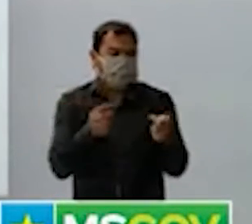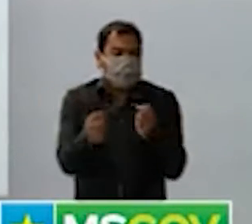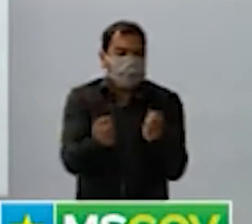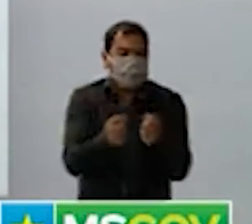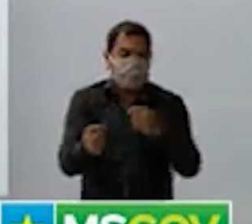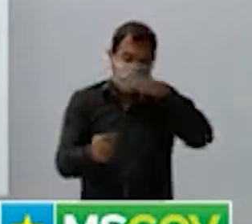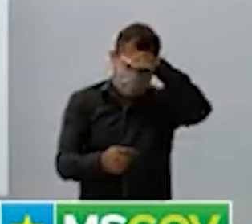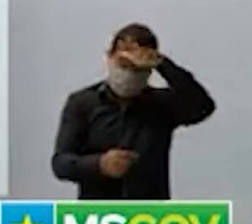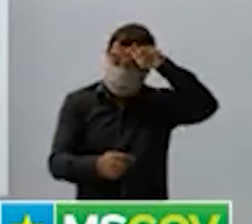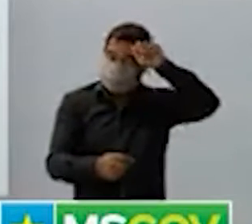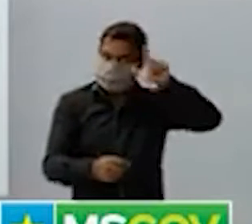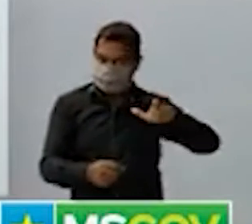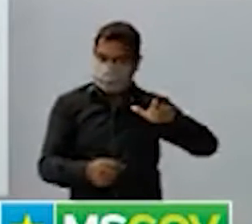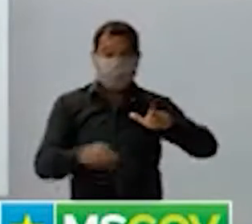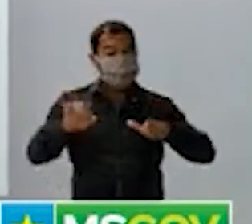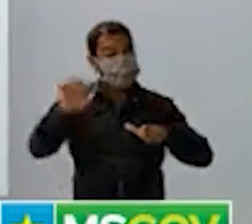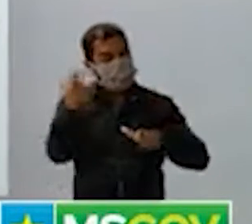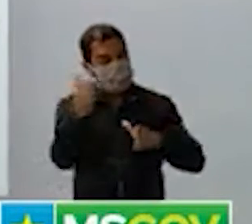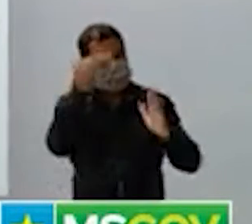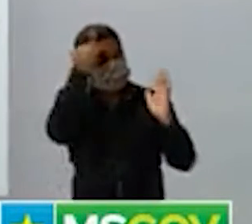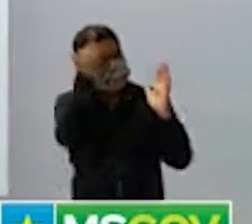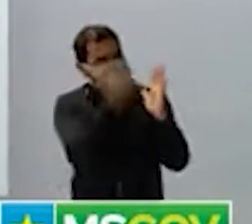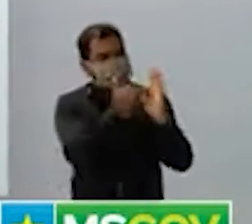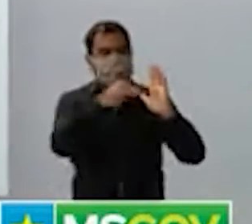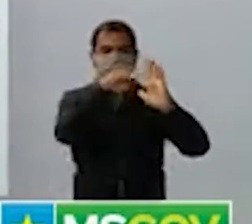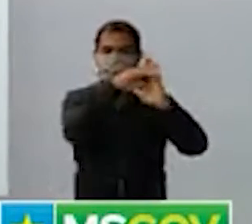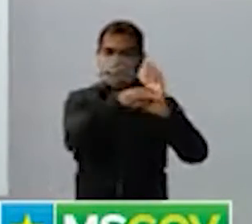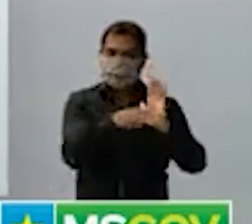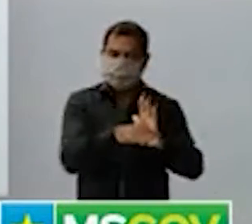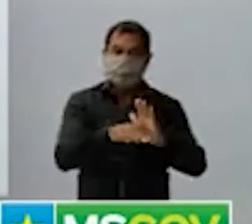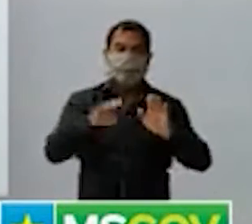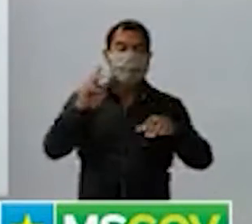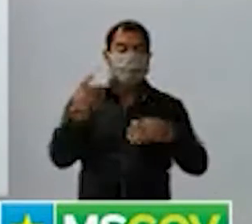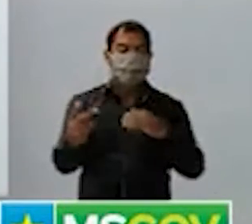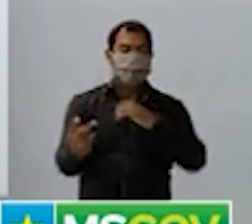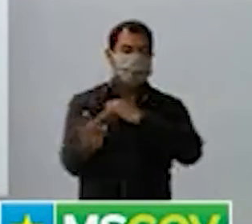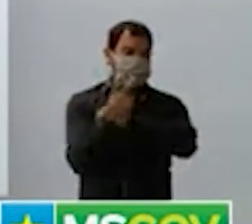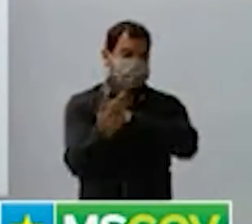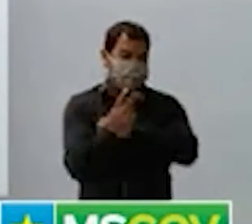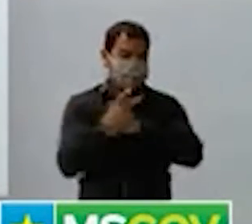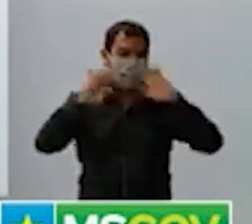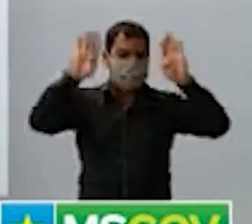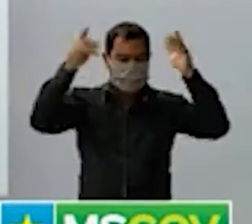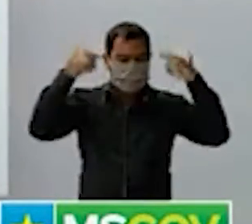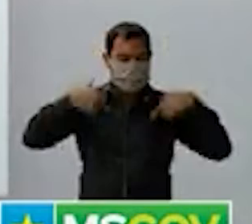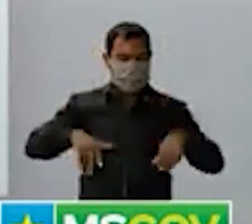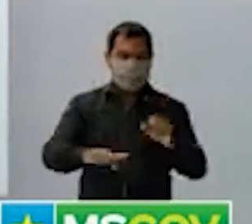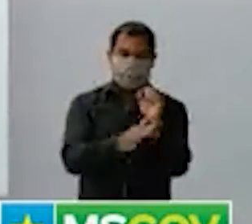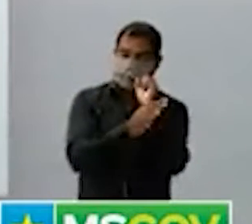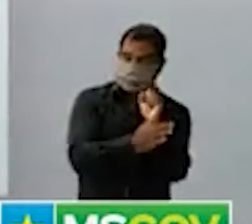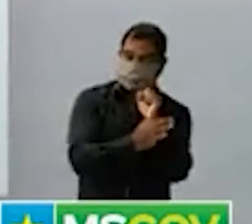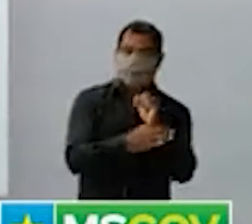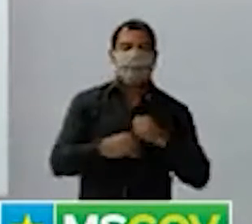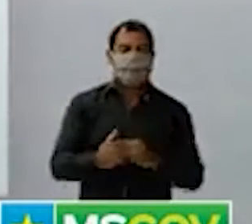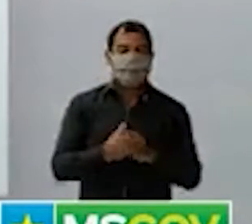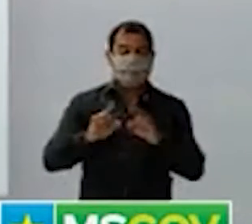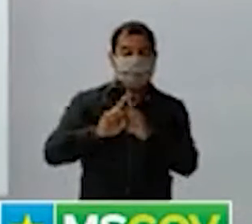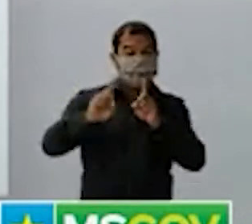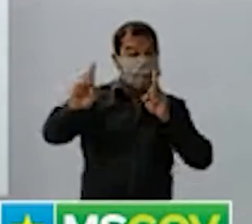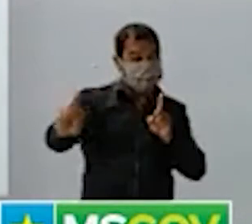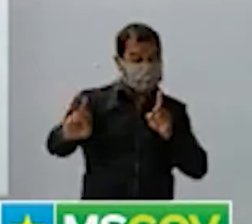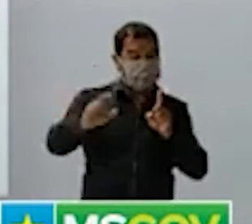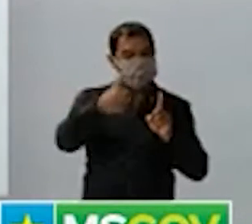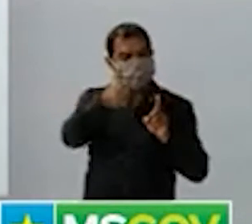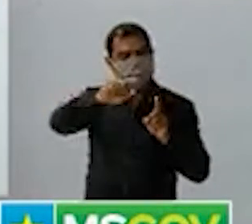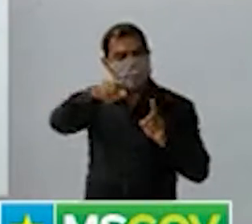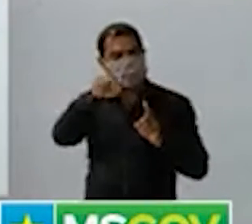lógico com os protocolos de biossegurança o distanciamento de 1,5 com as medidas sanitárias